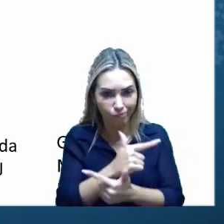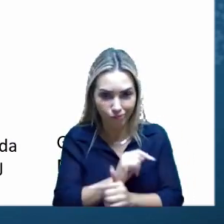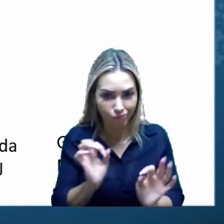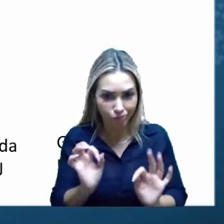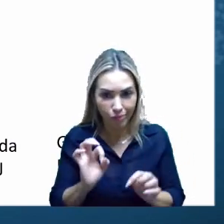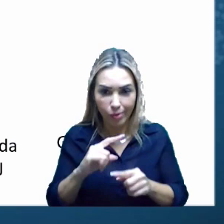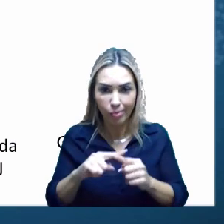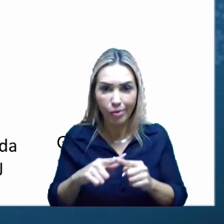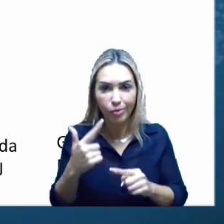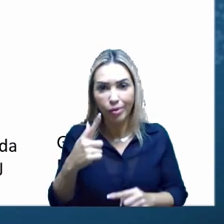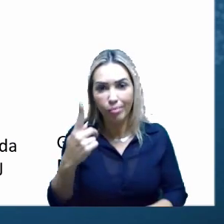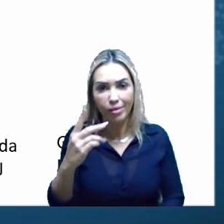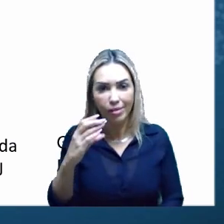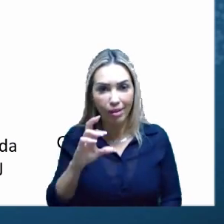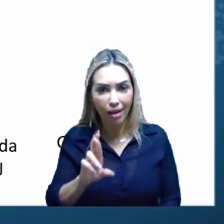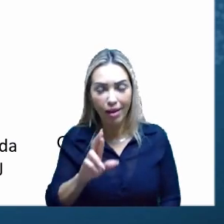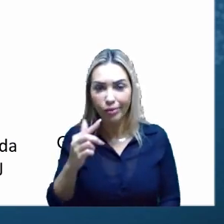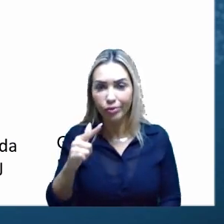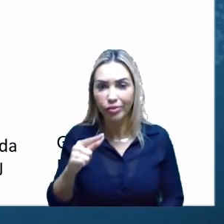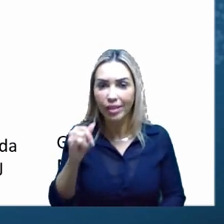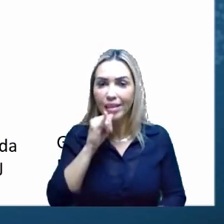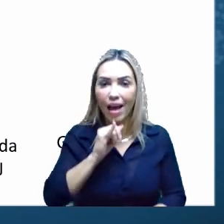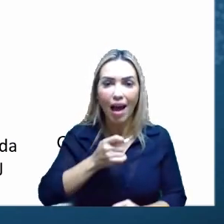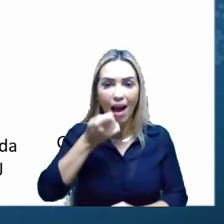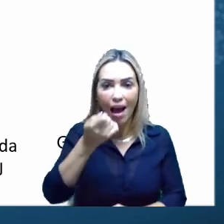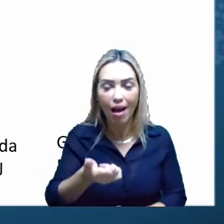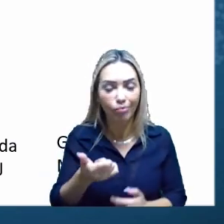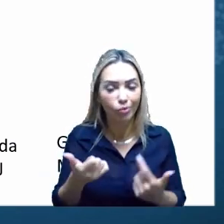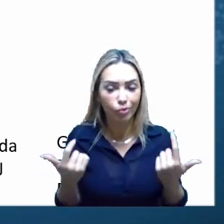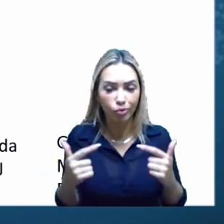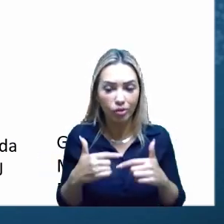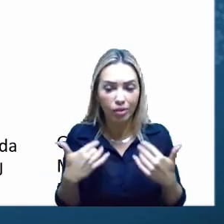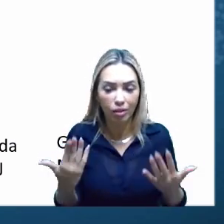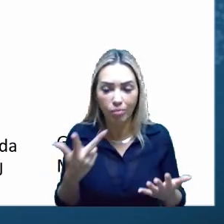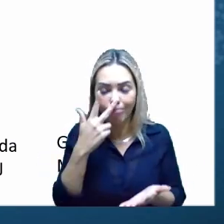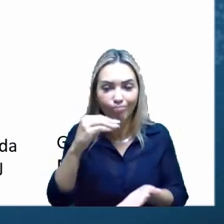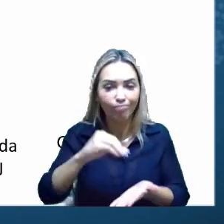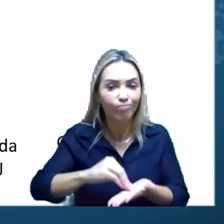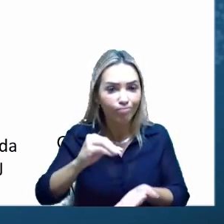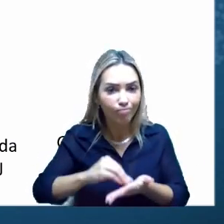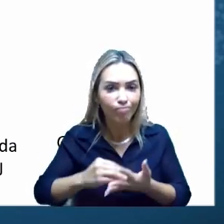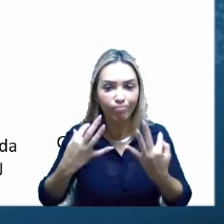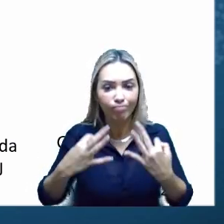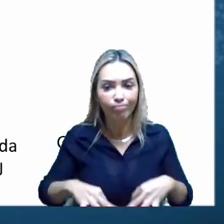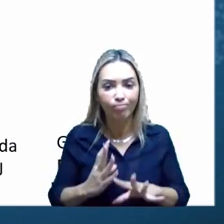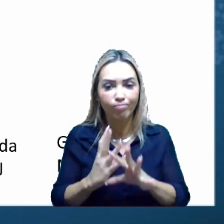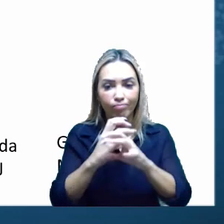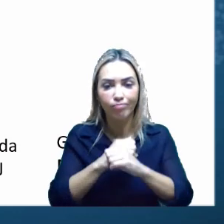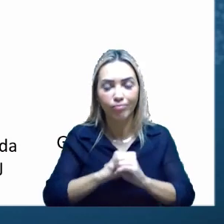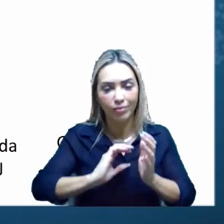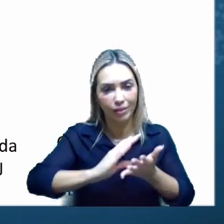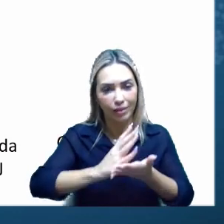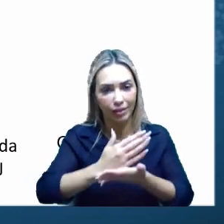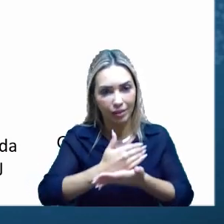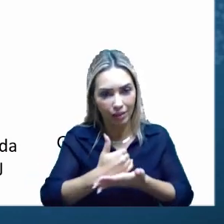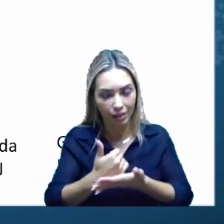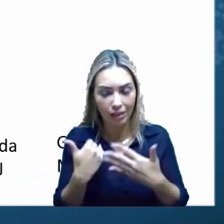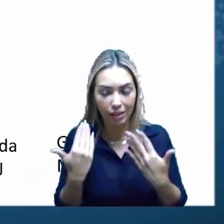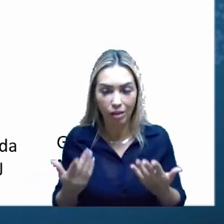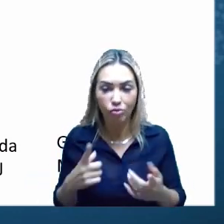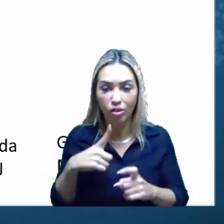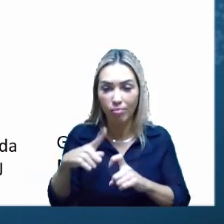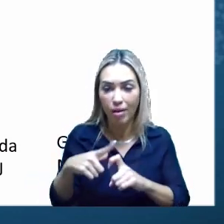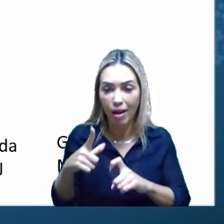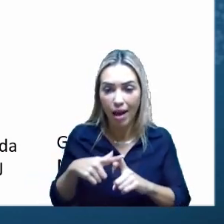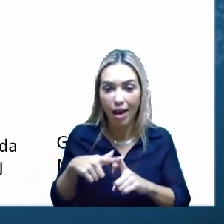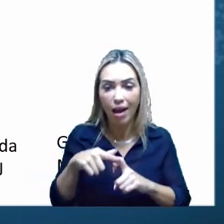tinha PCRs, nem testes rápidos, então uma ausência total de dados. Então, haviam clínicos lá,